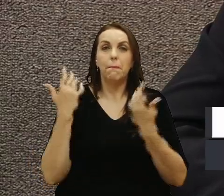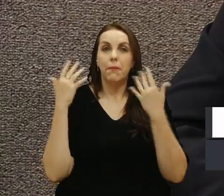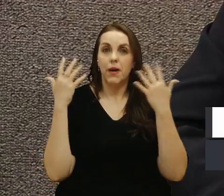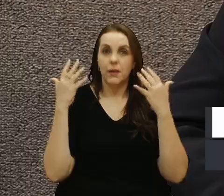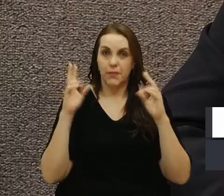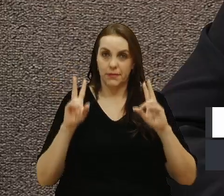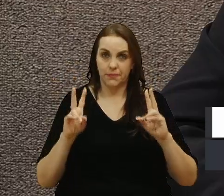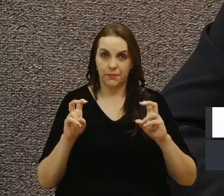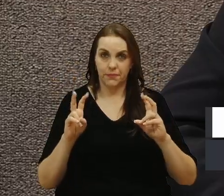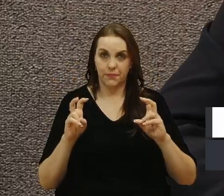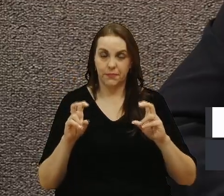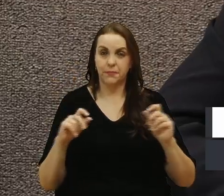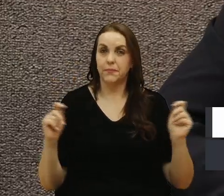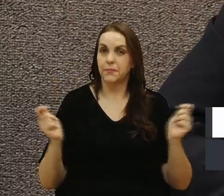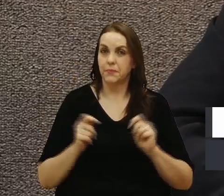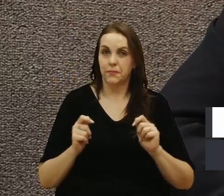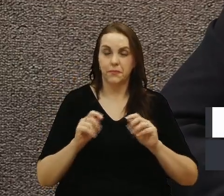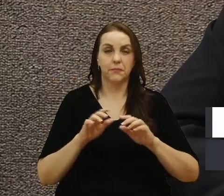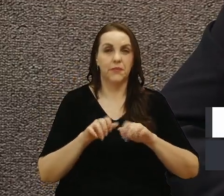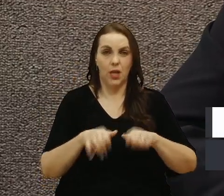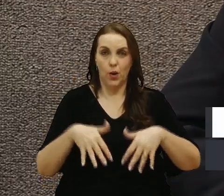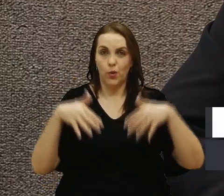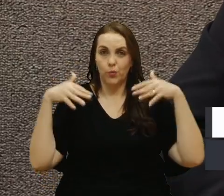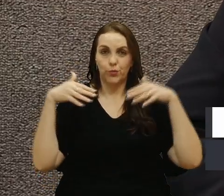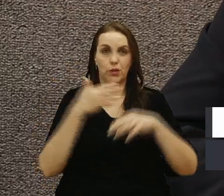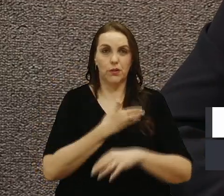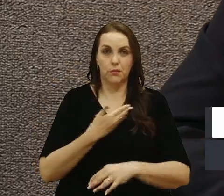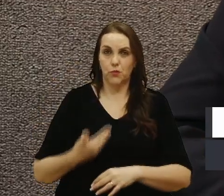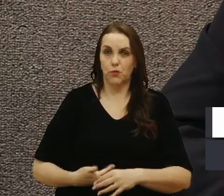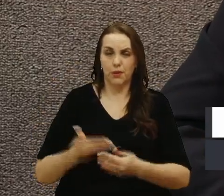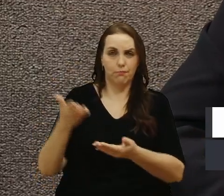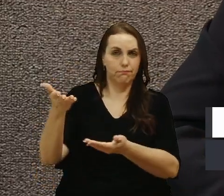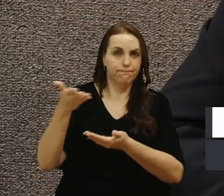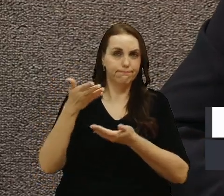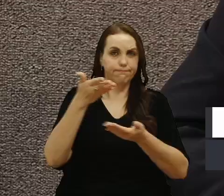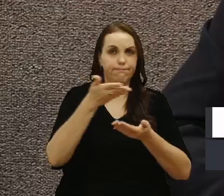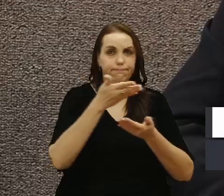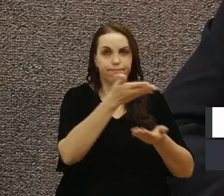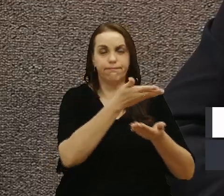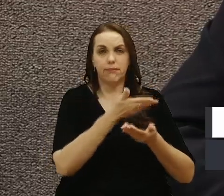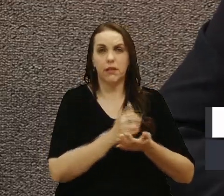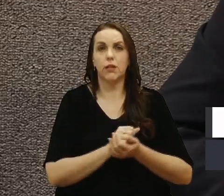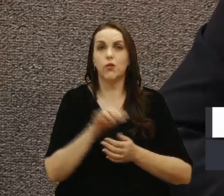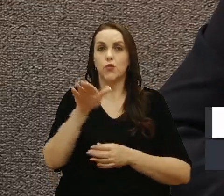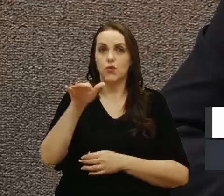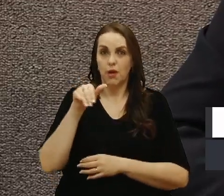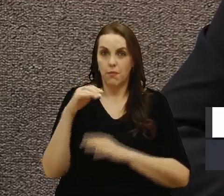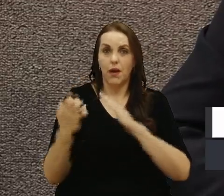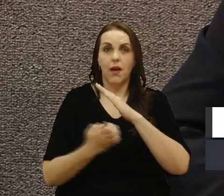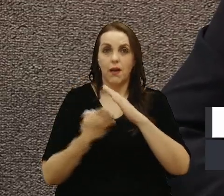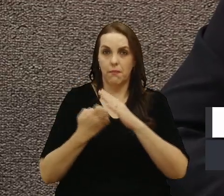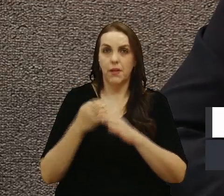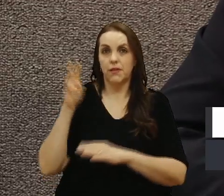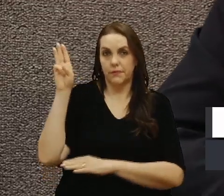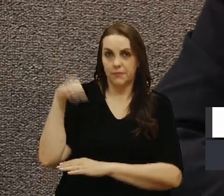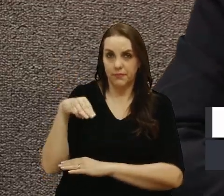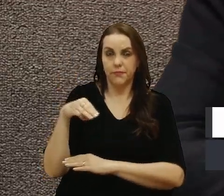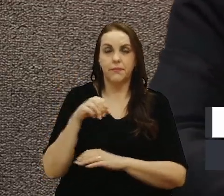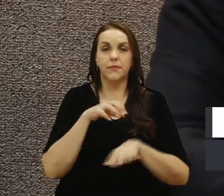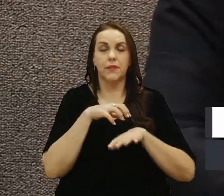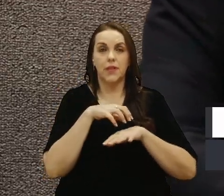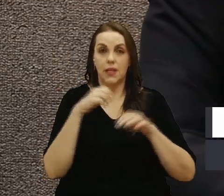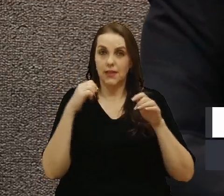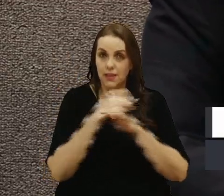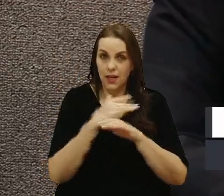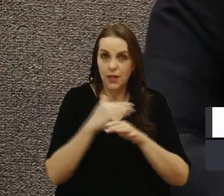Podemos sim fazer uma grande audiência, chamar a empresa que presta serviço, chamar o trânsito